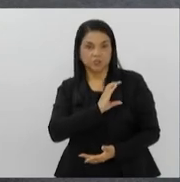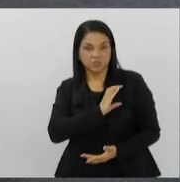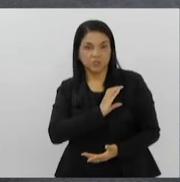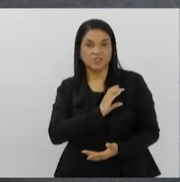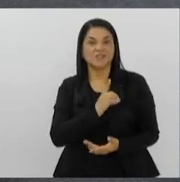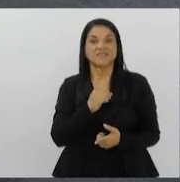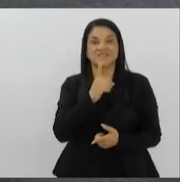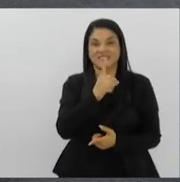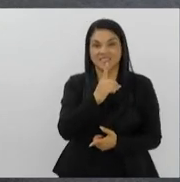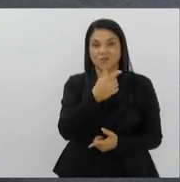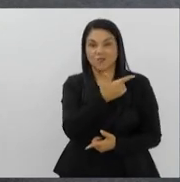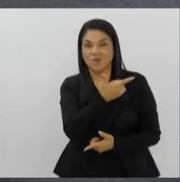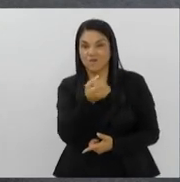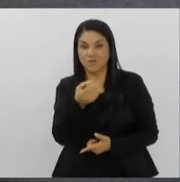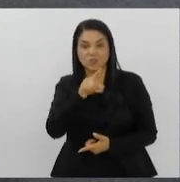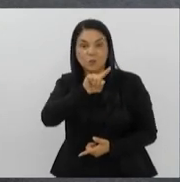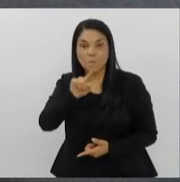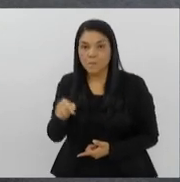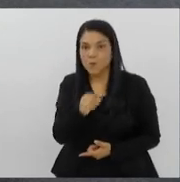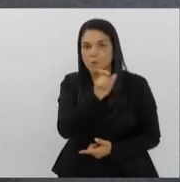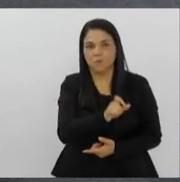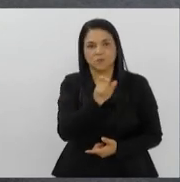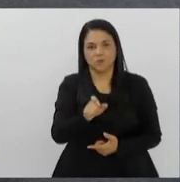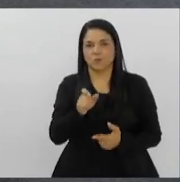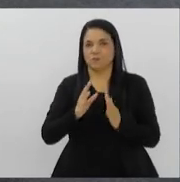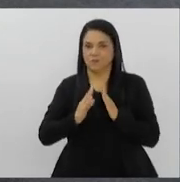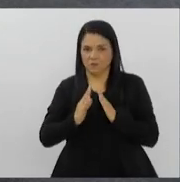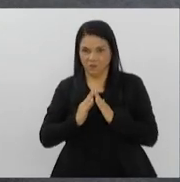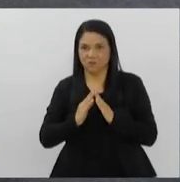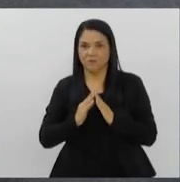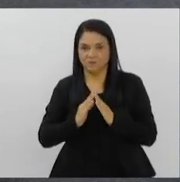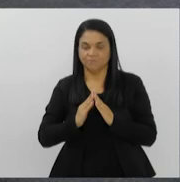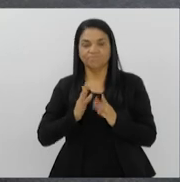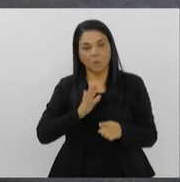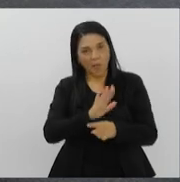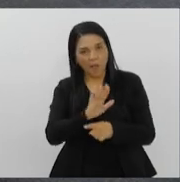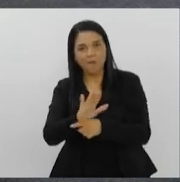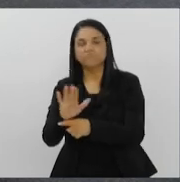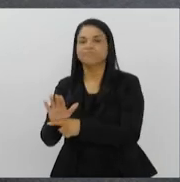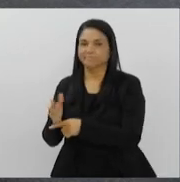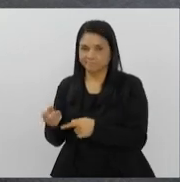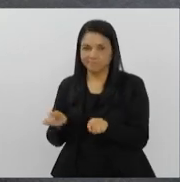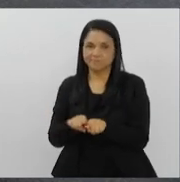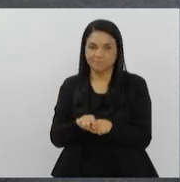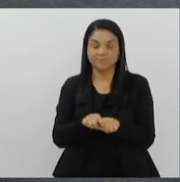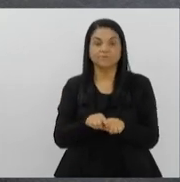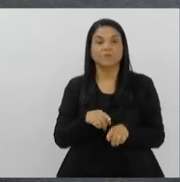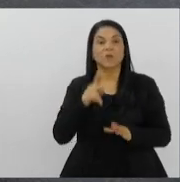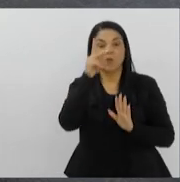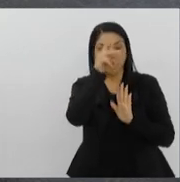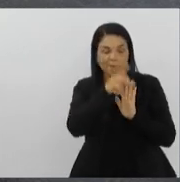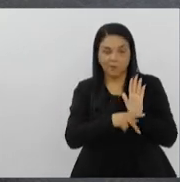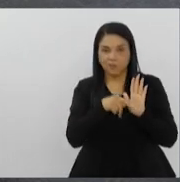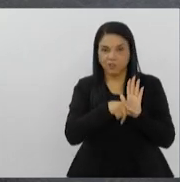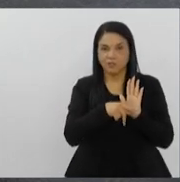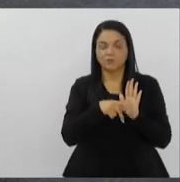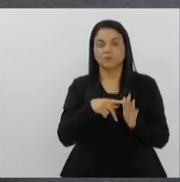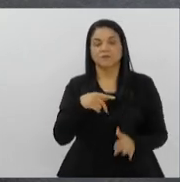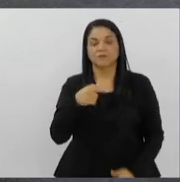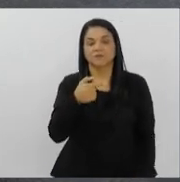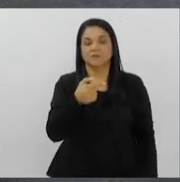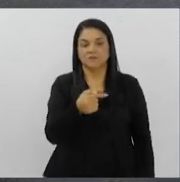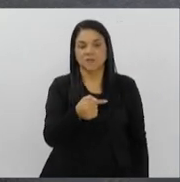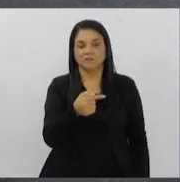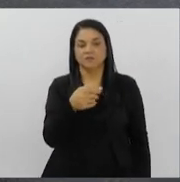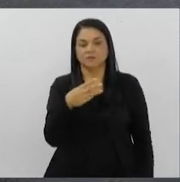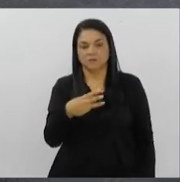mil habitantes. E sobre, senhora presidente, o projeto de lei 733-A